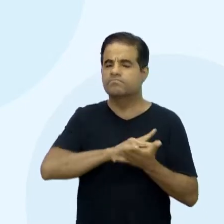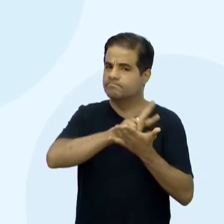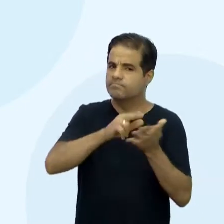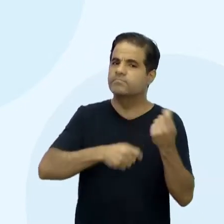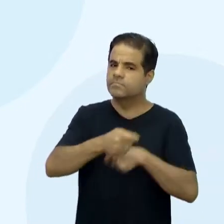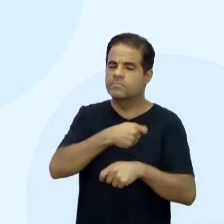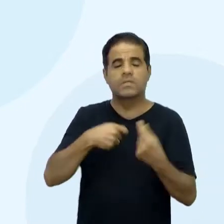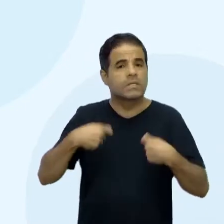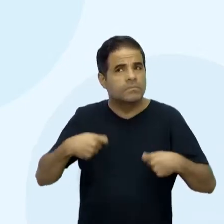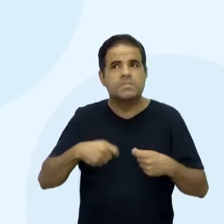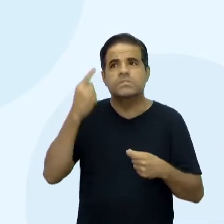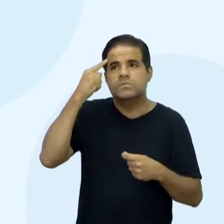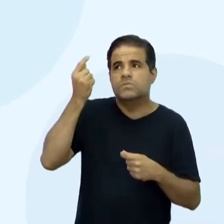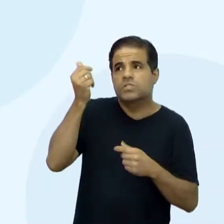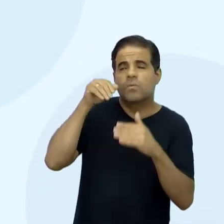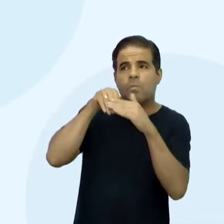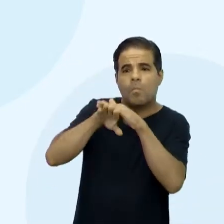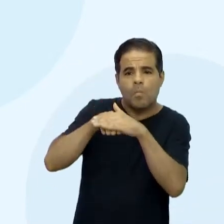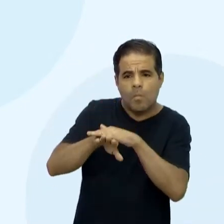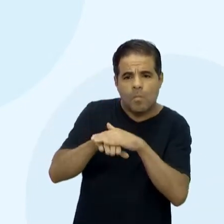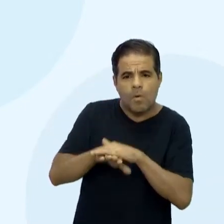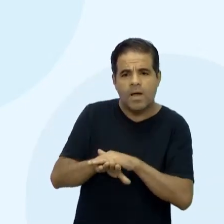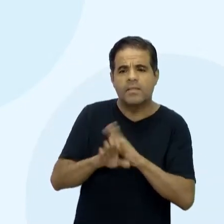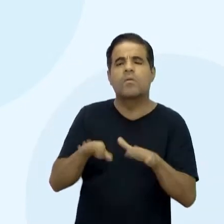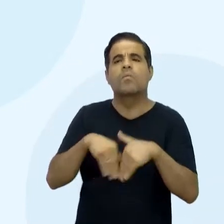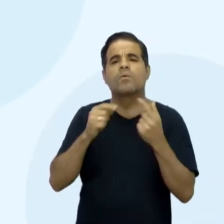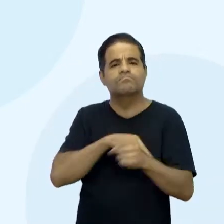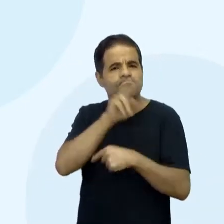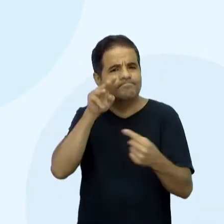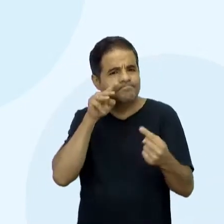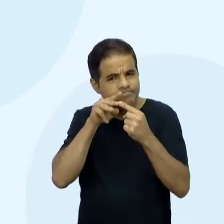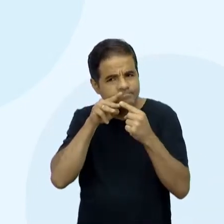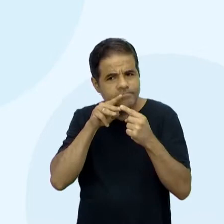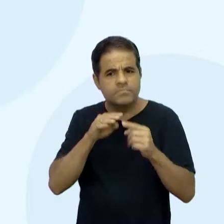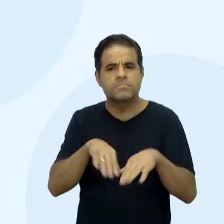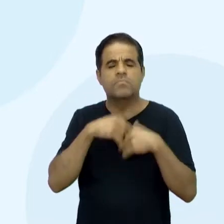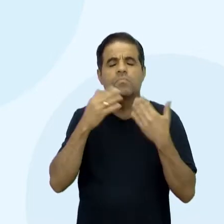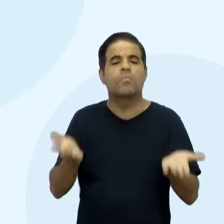aspectos, quanto eu preciso guardar, qual que é a meta